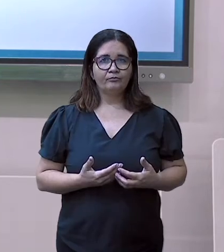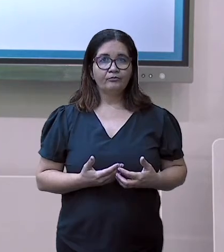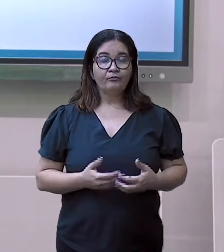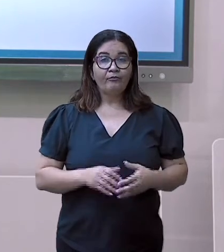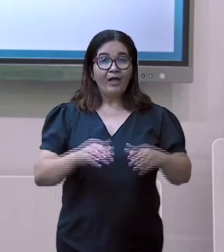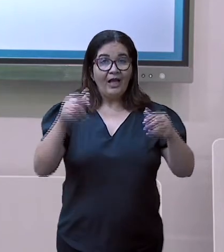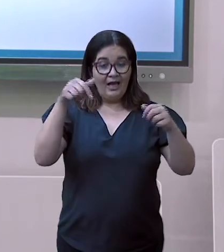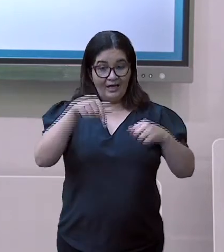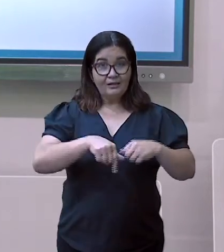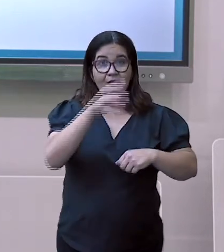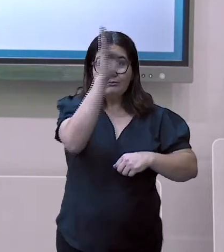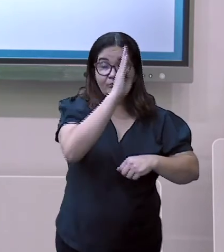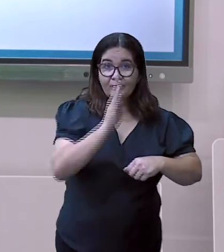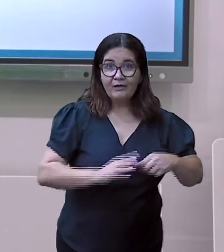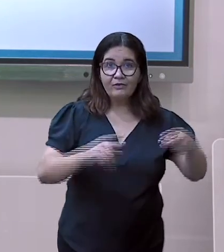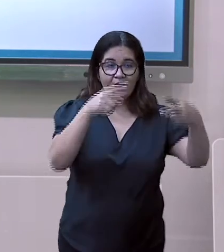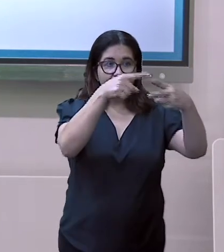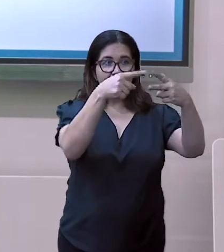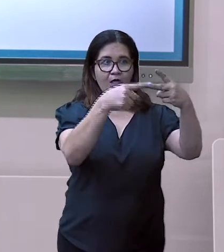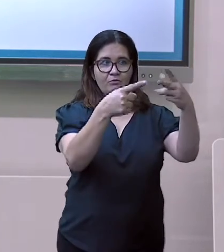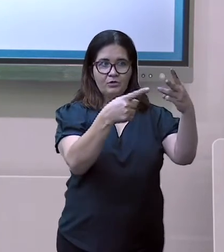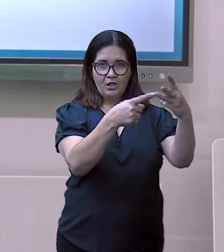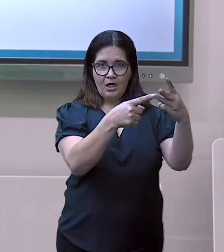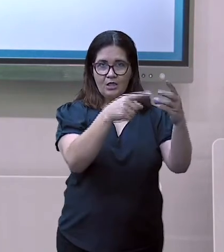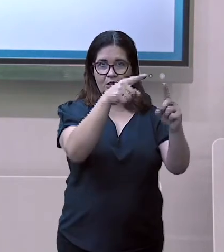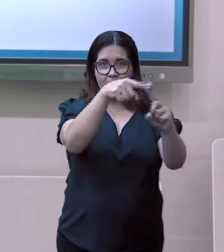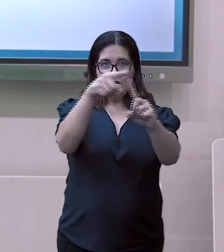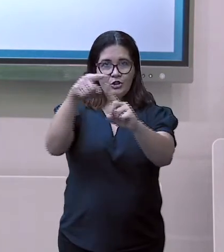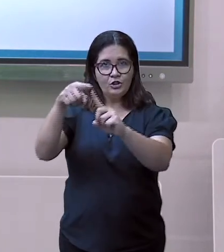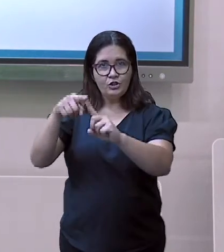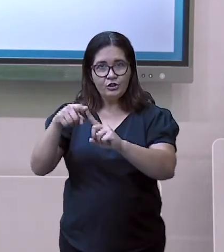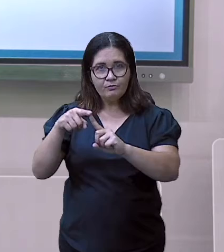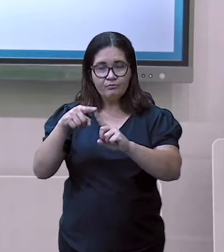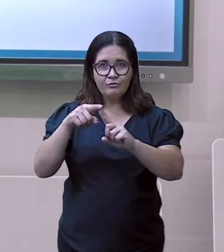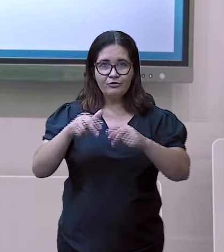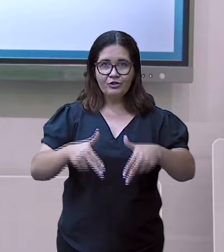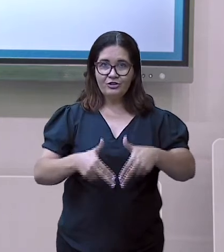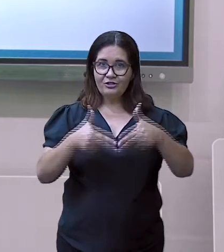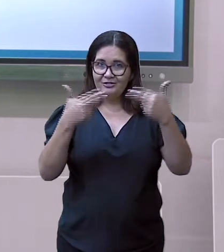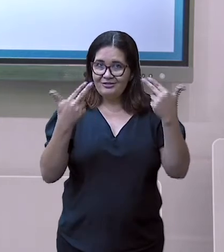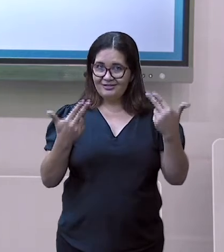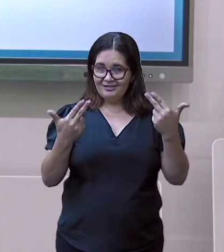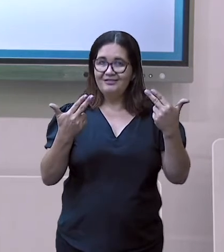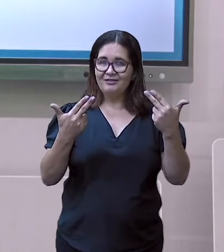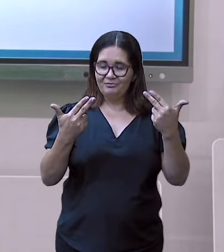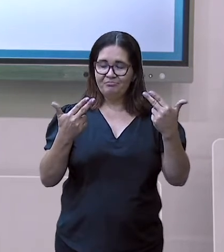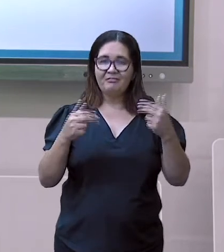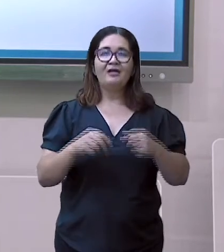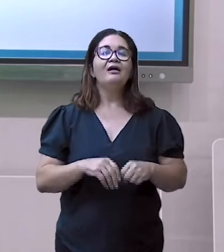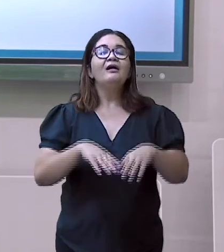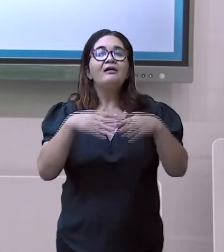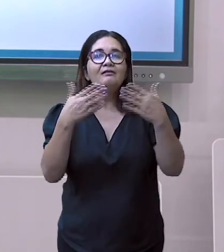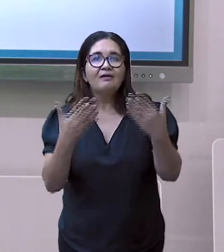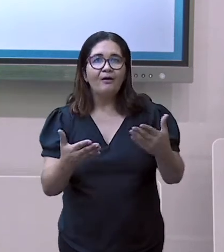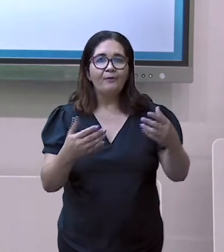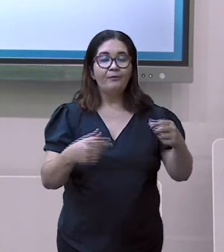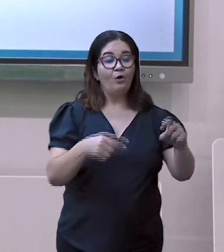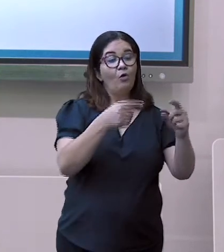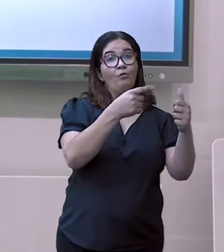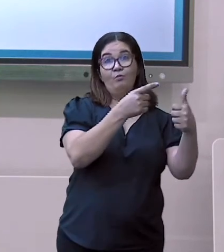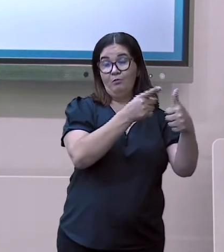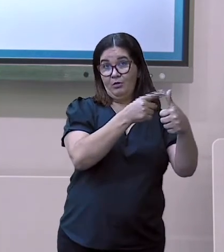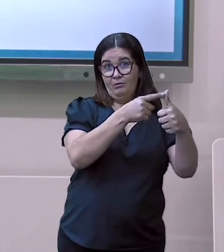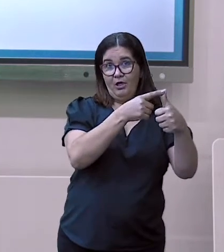No Brasil, temos 3 tipos fundamentais de mestiços.